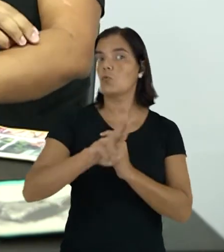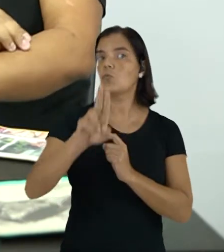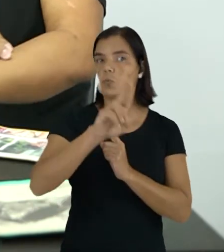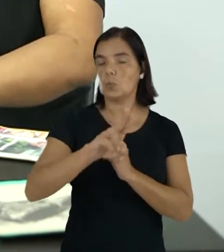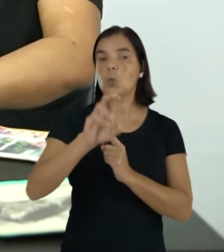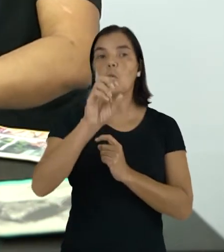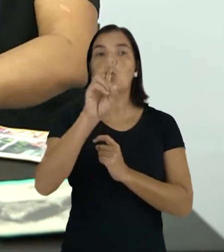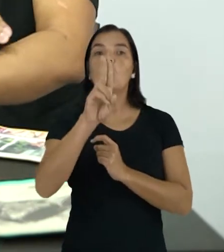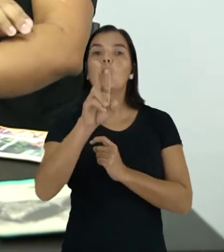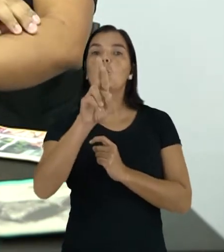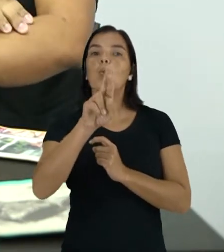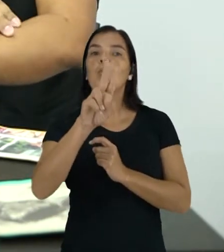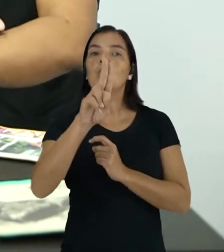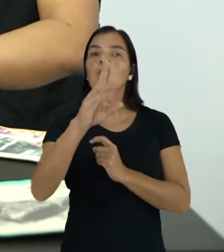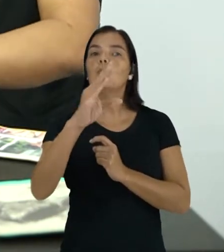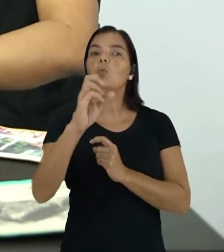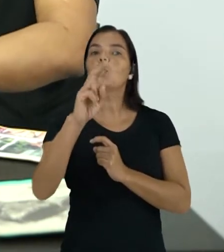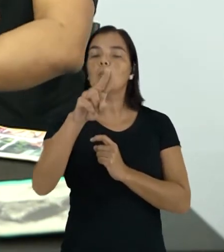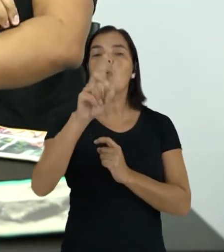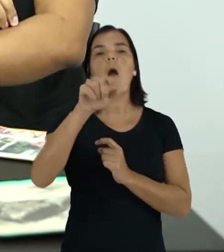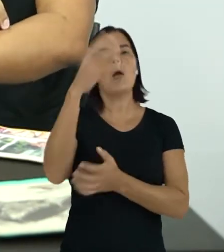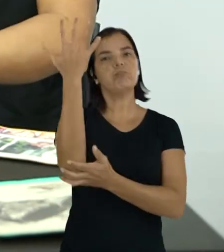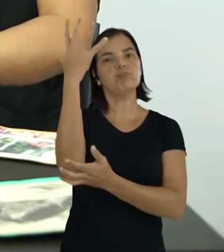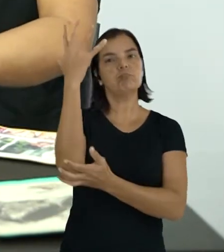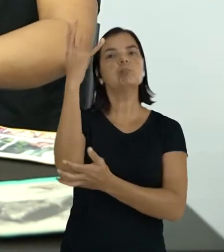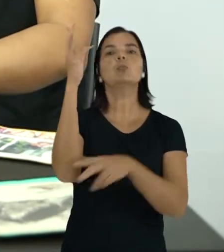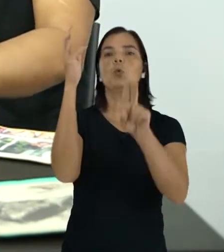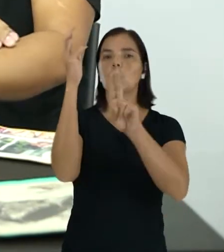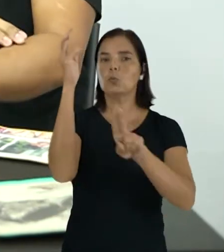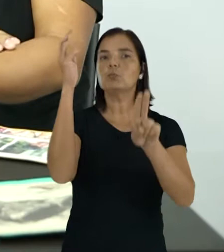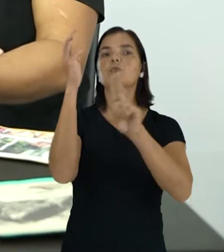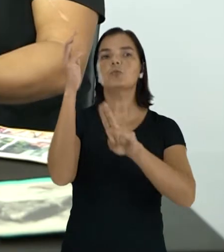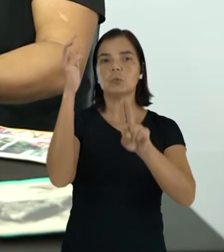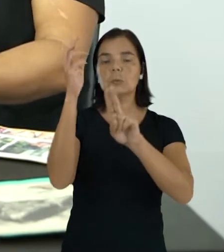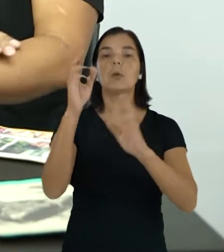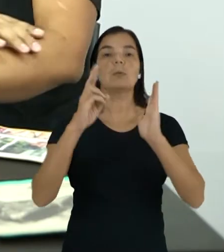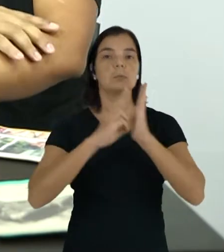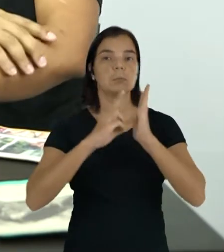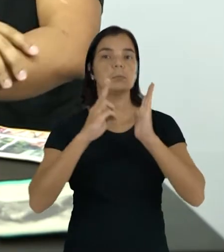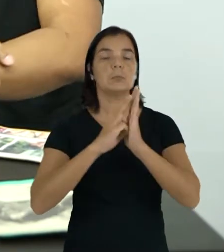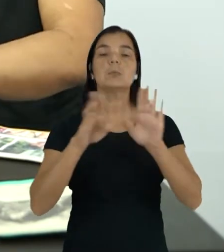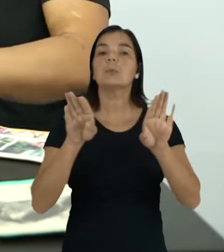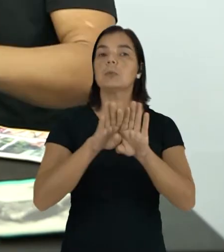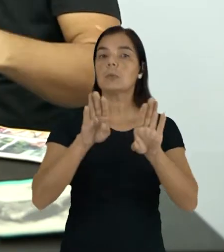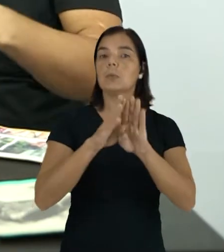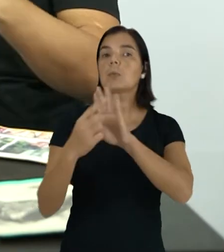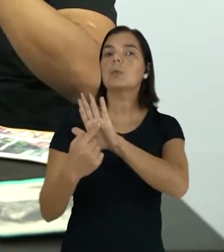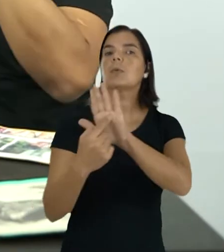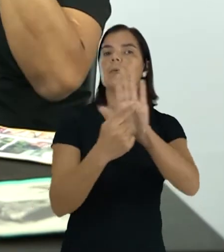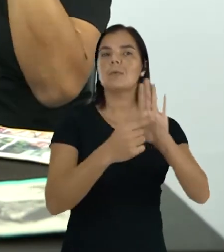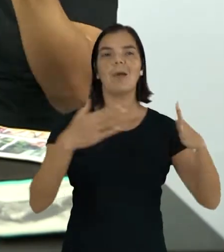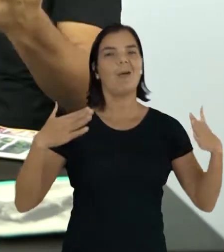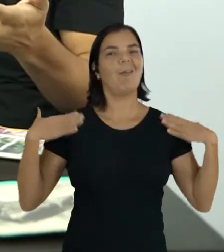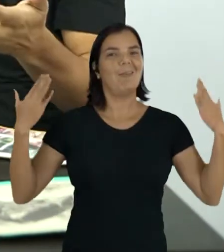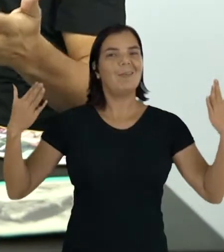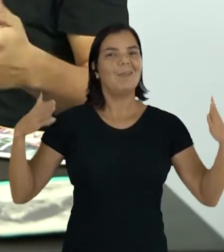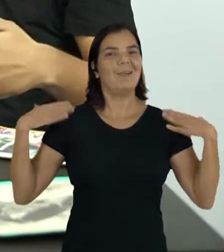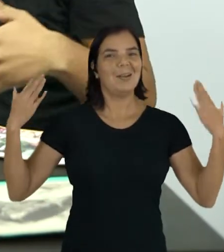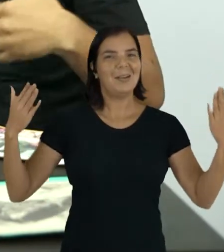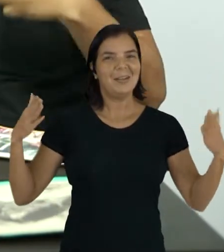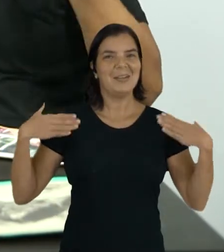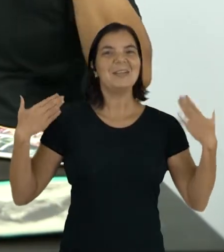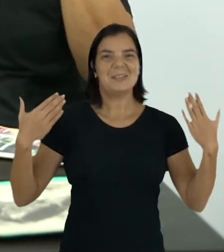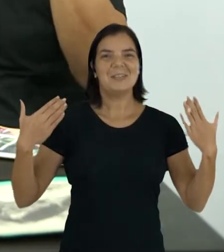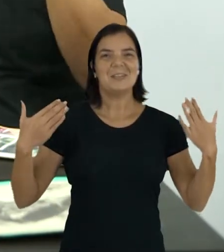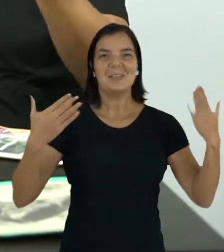o urucum, que é uma planta muito utilizada pelos indígenas, que revela a alegria de